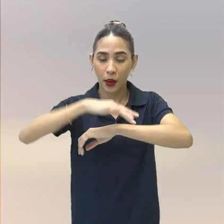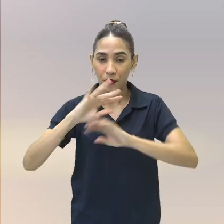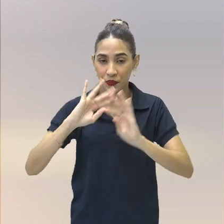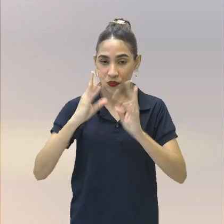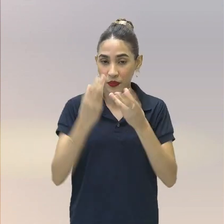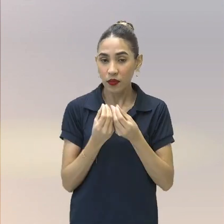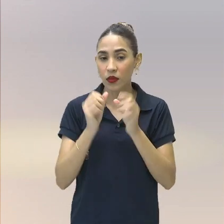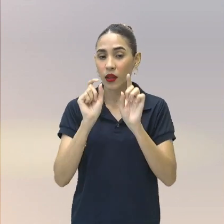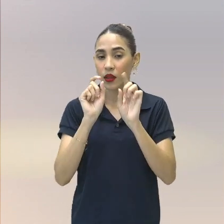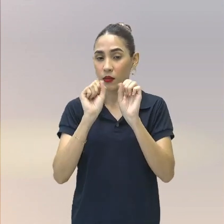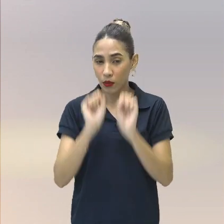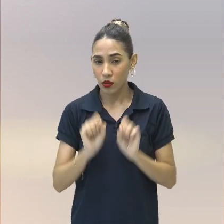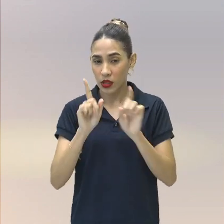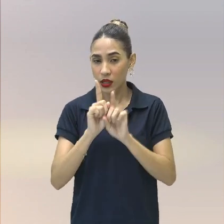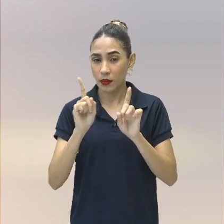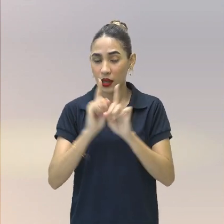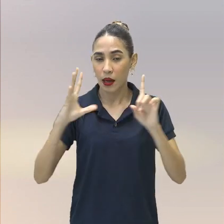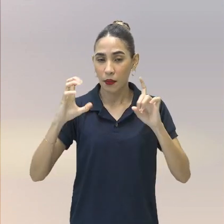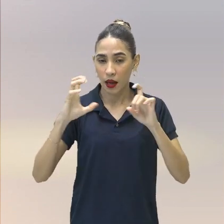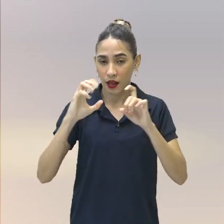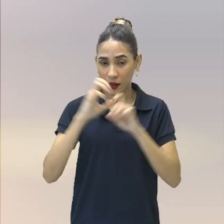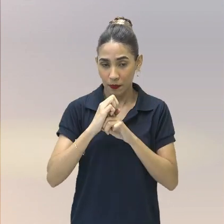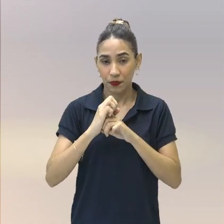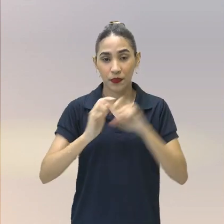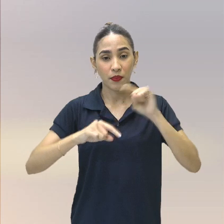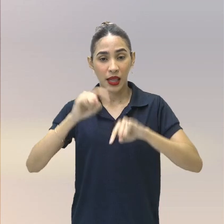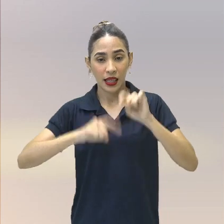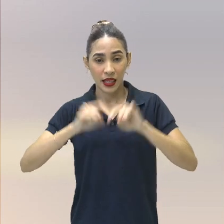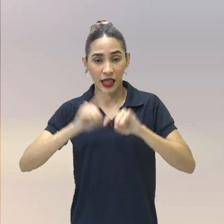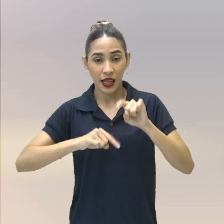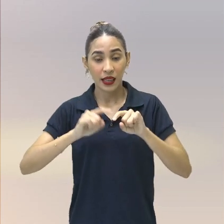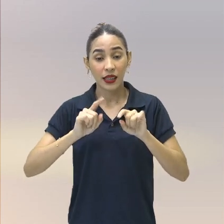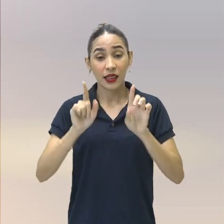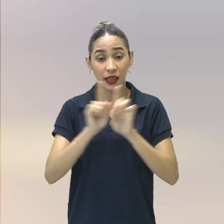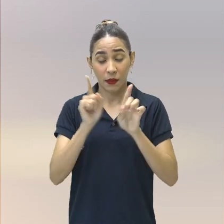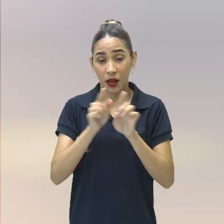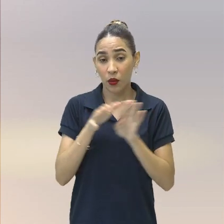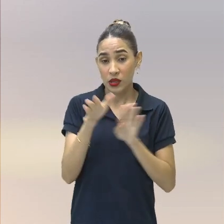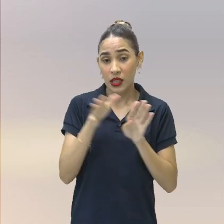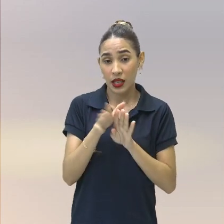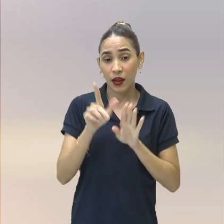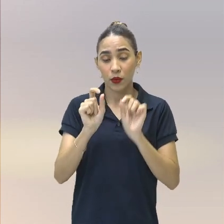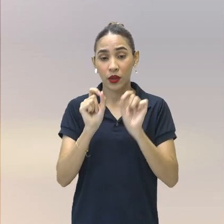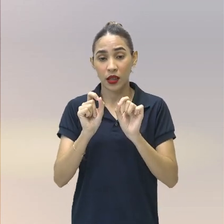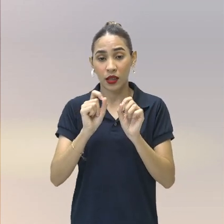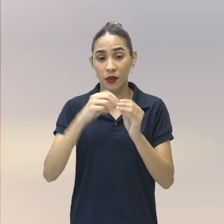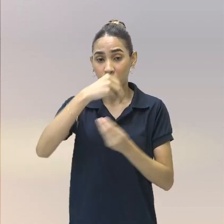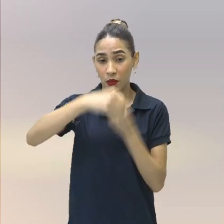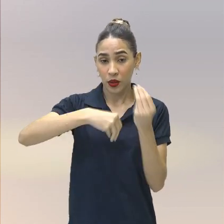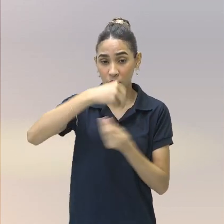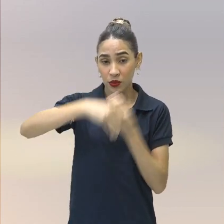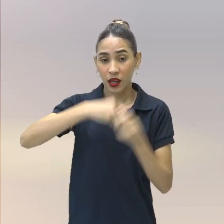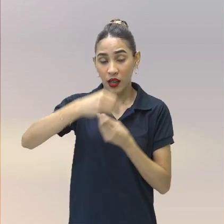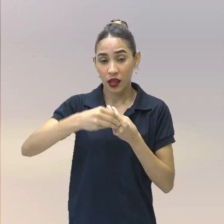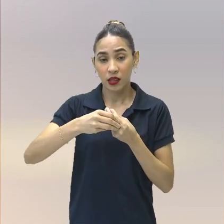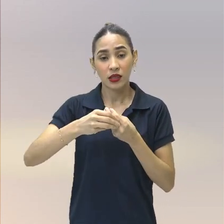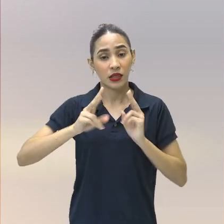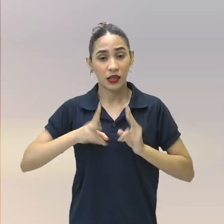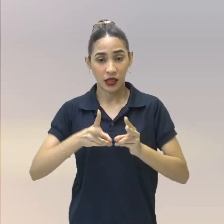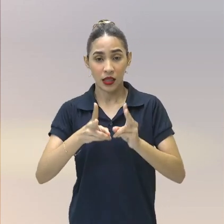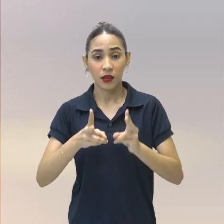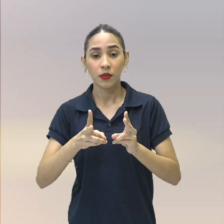micro-organismos possam decompor os materiais. É aconselhável misturá-lo